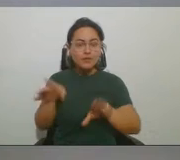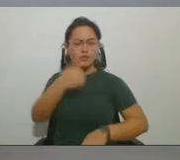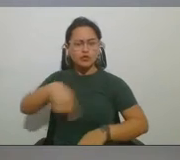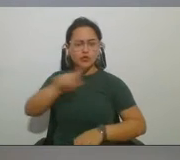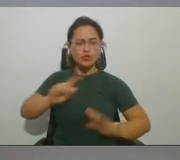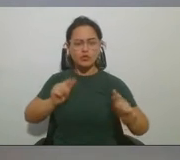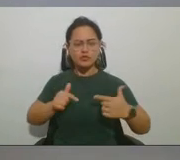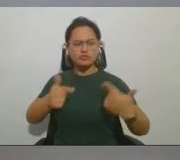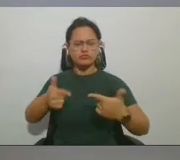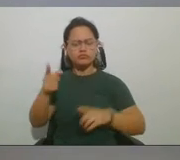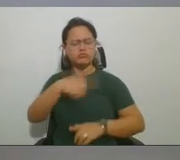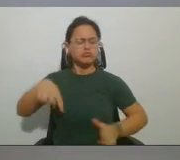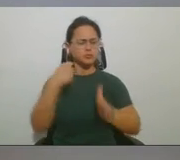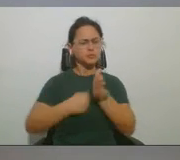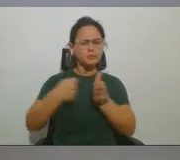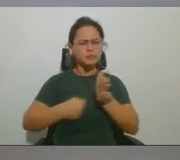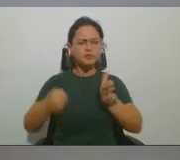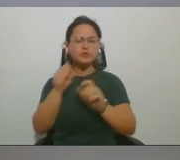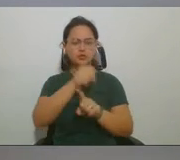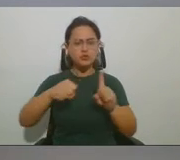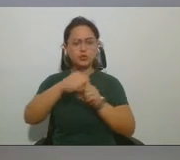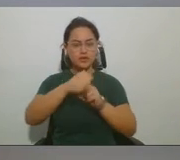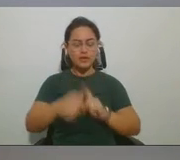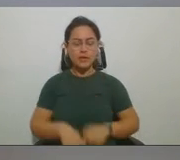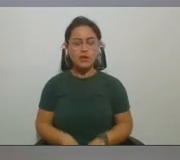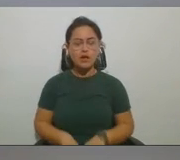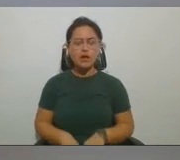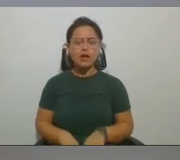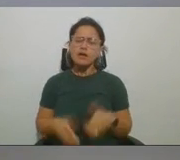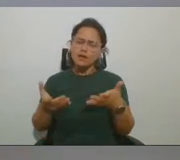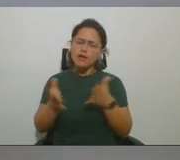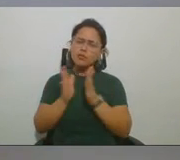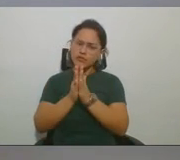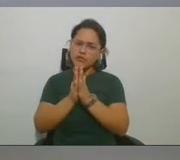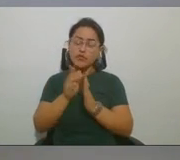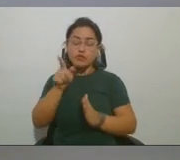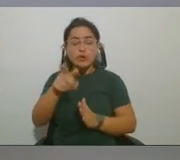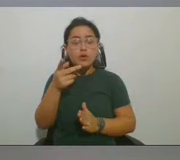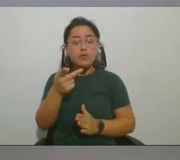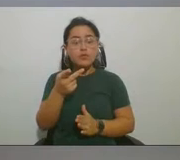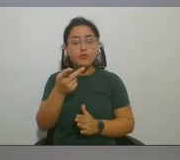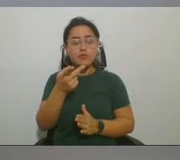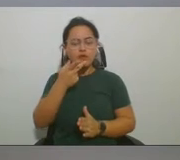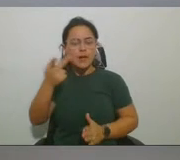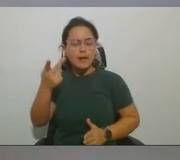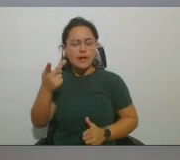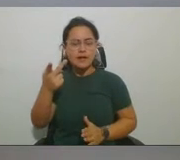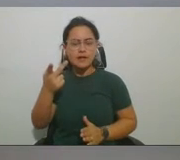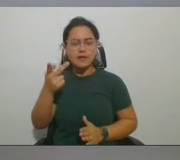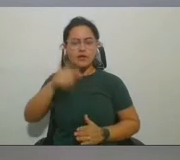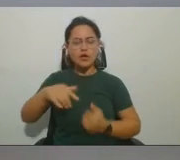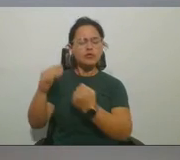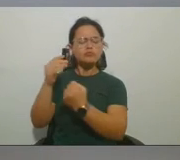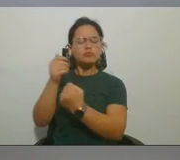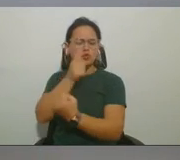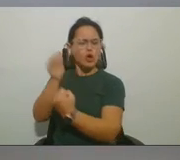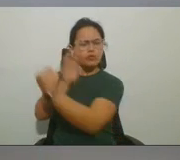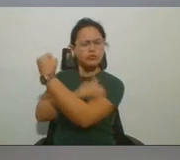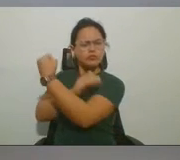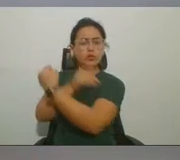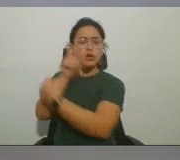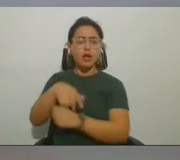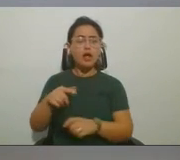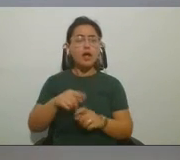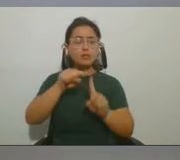nas lutas sociais. Gostaria, se possível, que a professora comentasse sobre a importância da luta feminista no aborto